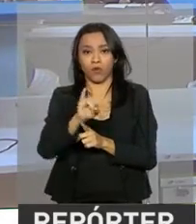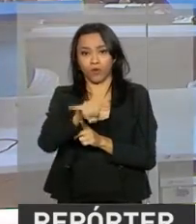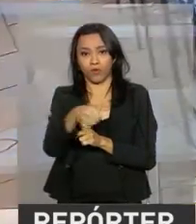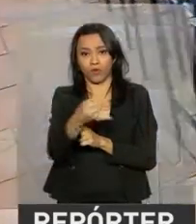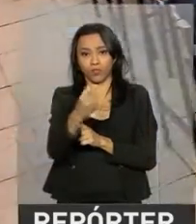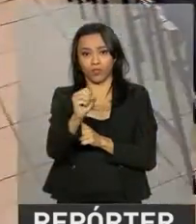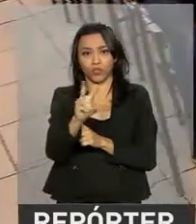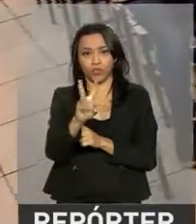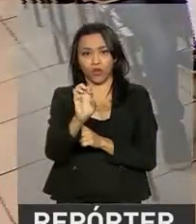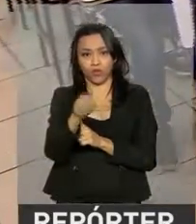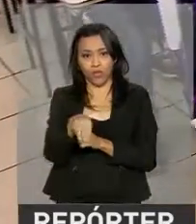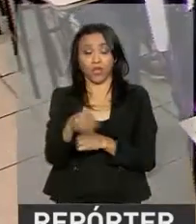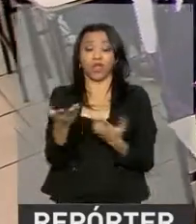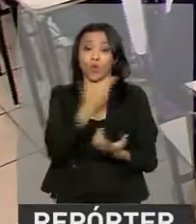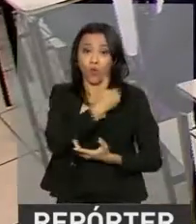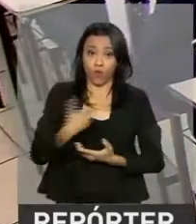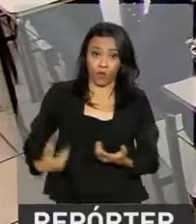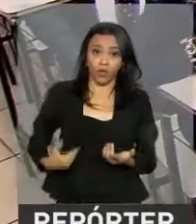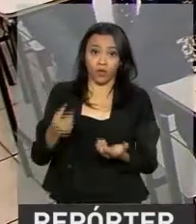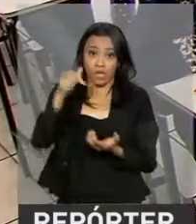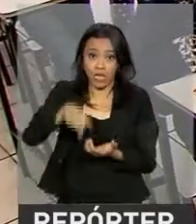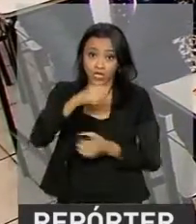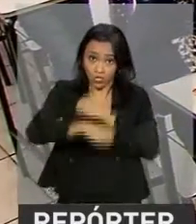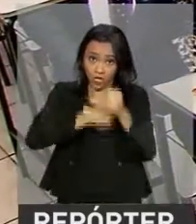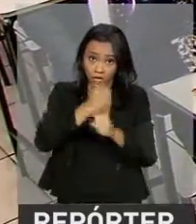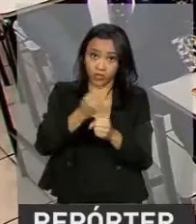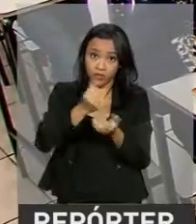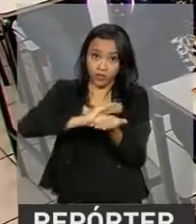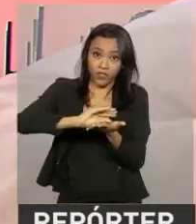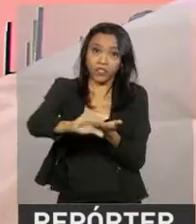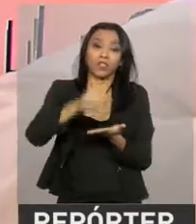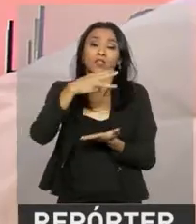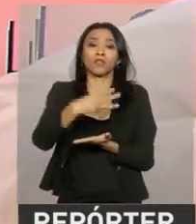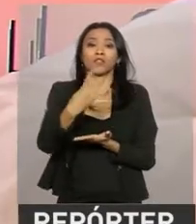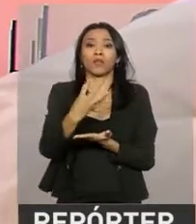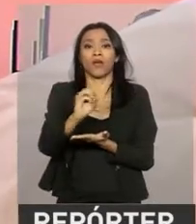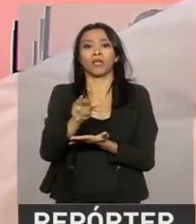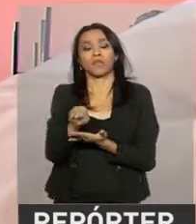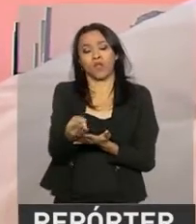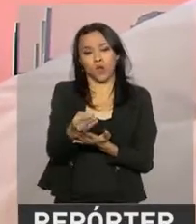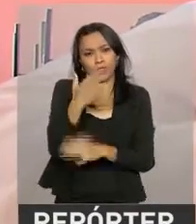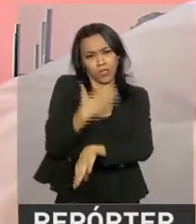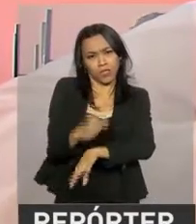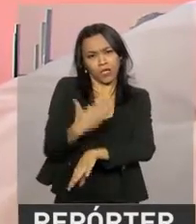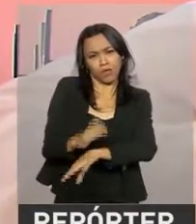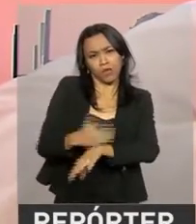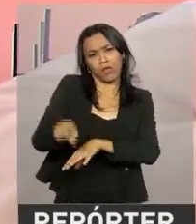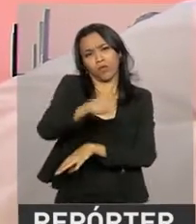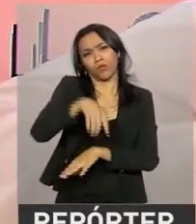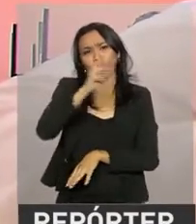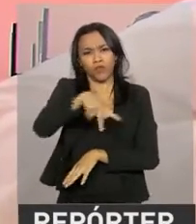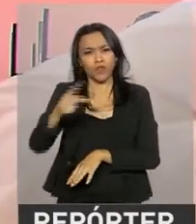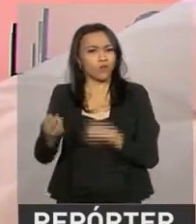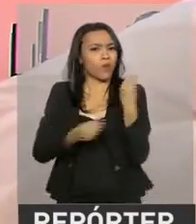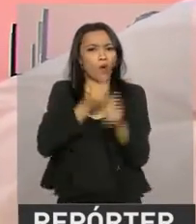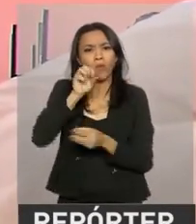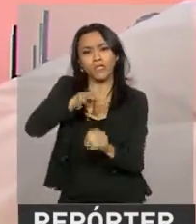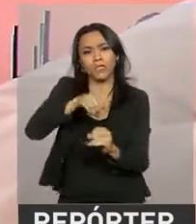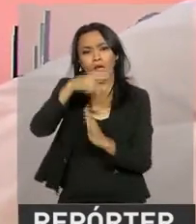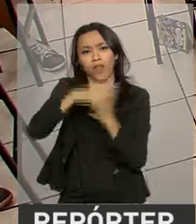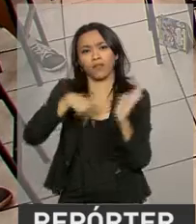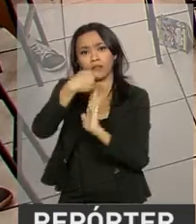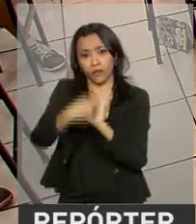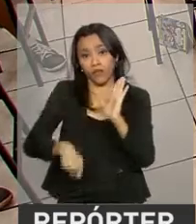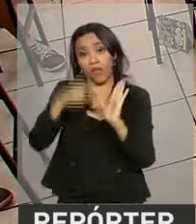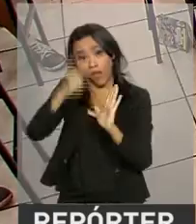governo vai investir neste ano 340 milhões de reais na capacitação de professores alfabetizadores a medida faz parte do